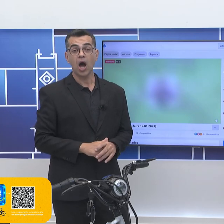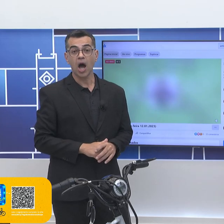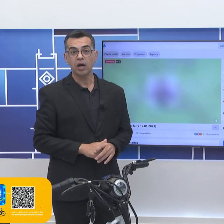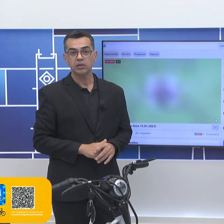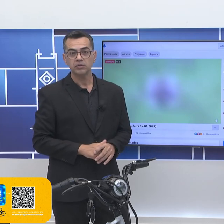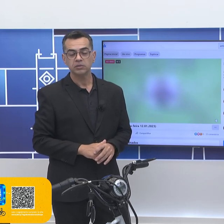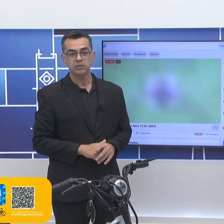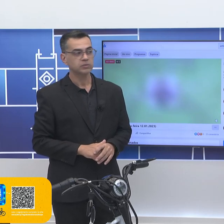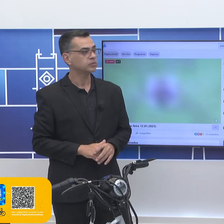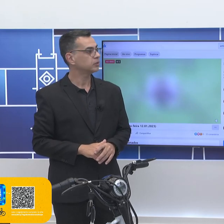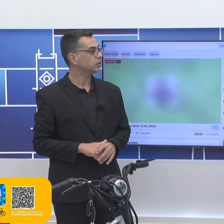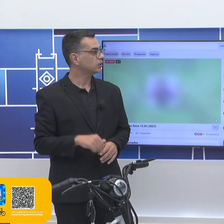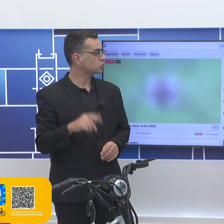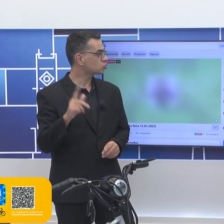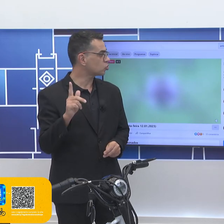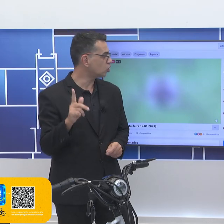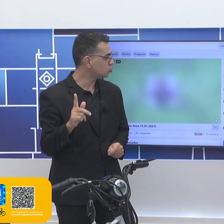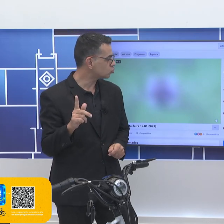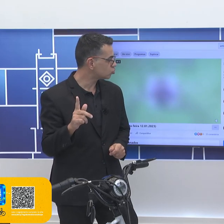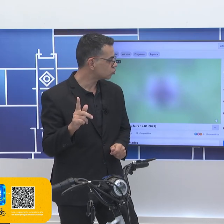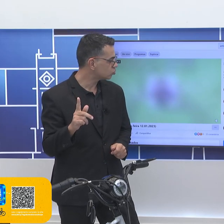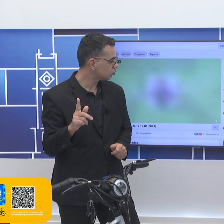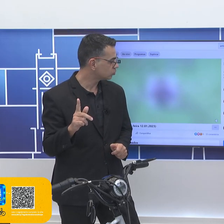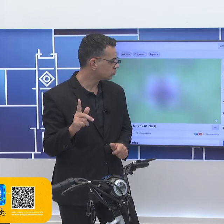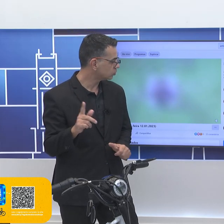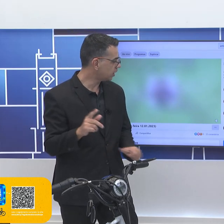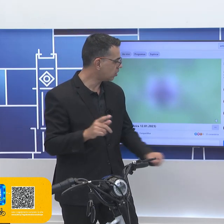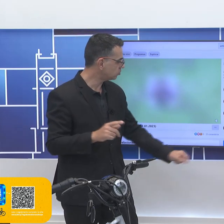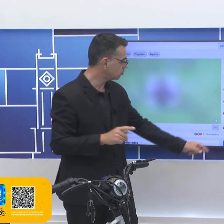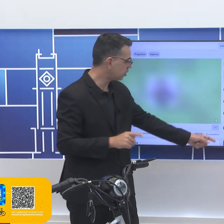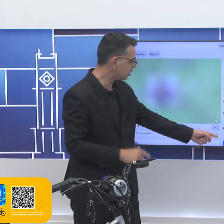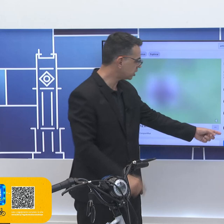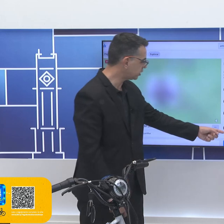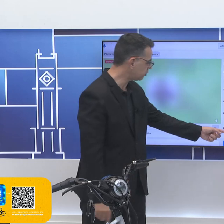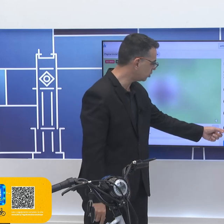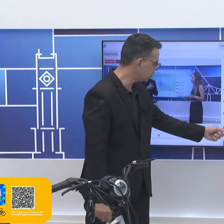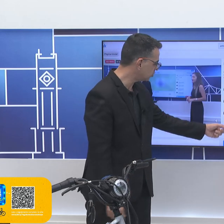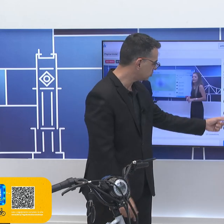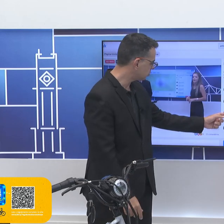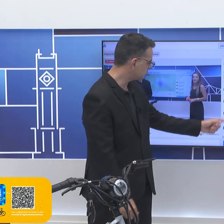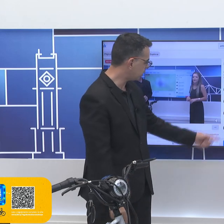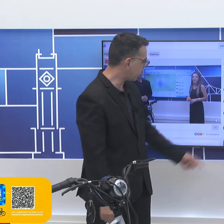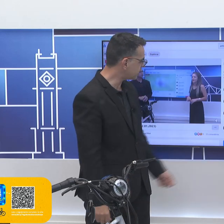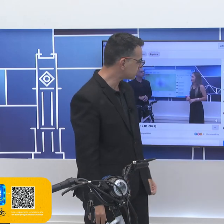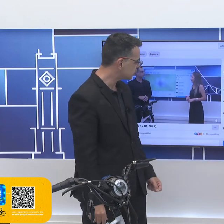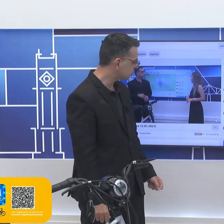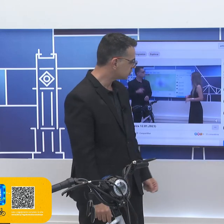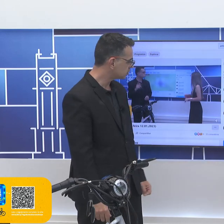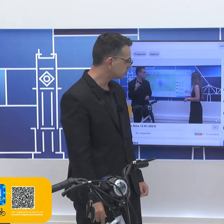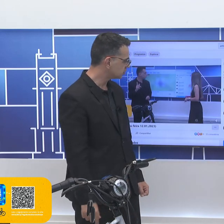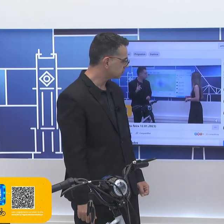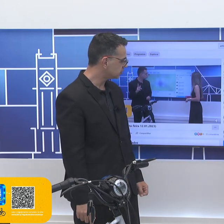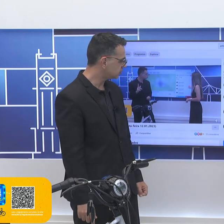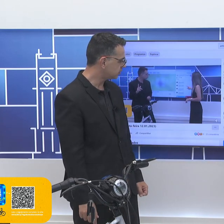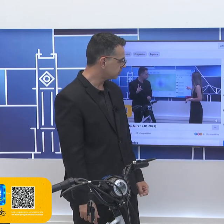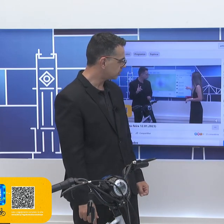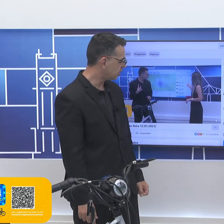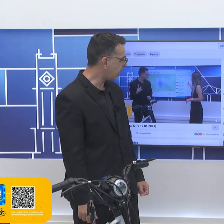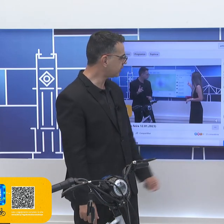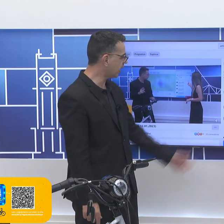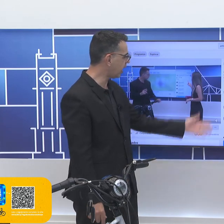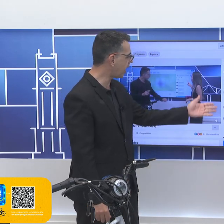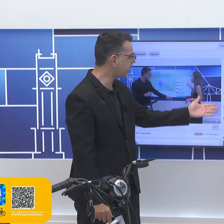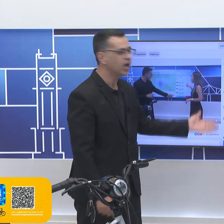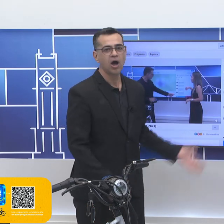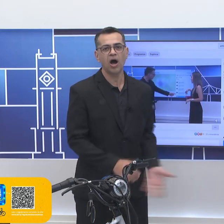ainda não quero. Sonhos. Ainda tem mais não, participações? O Alexandre acabou? Terminou. Alexandre, tem só... mais?